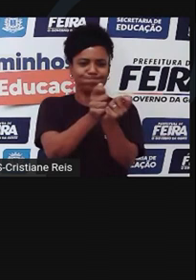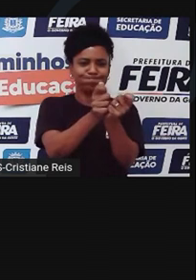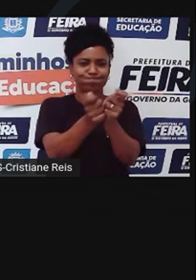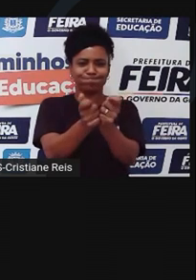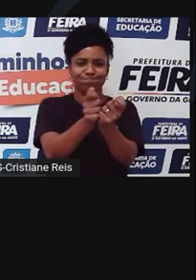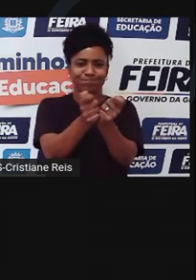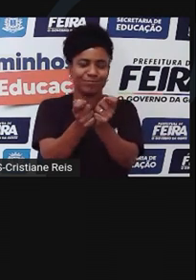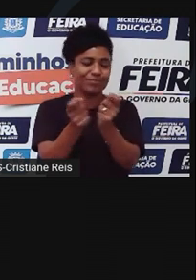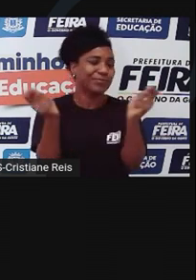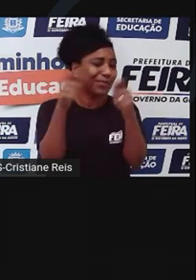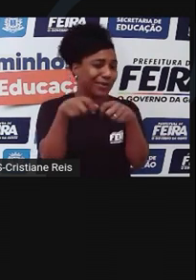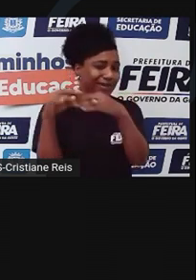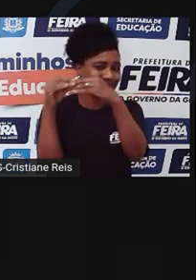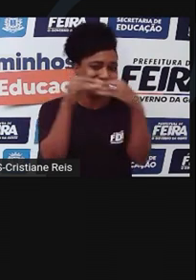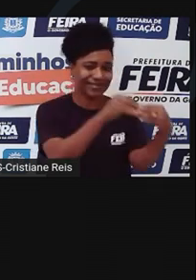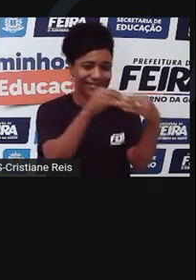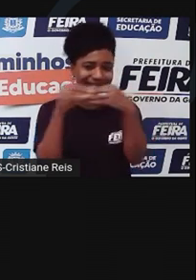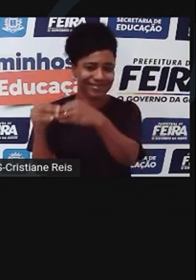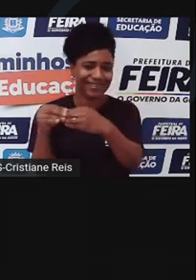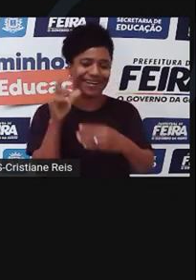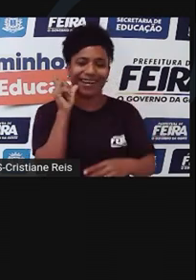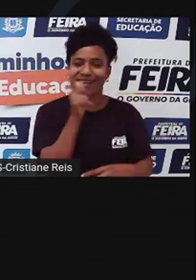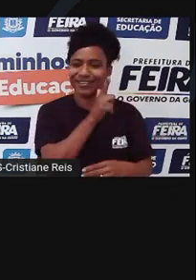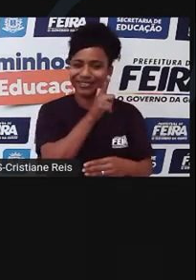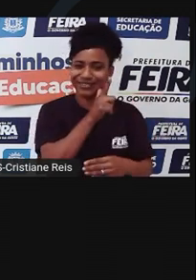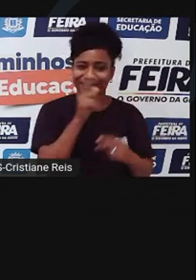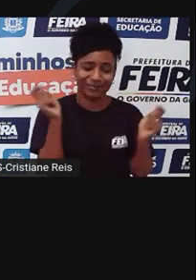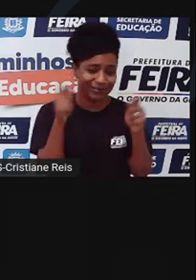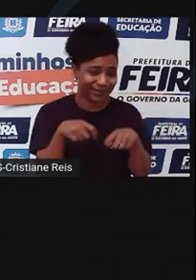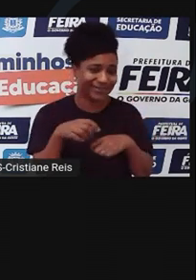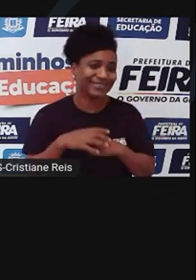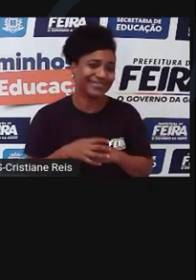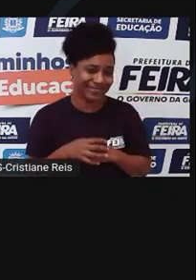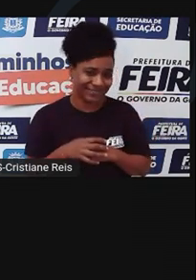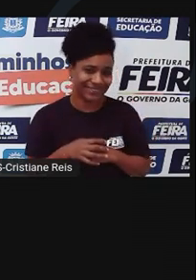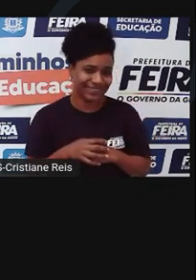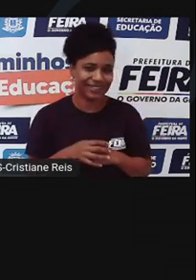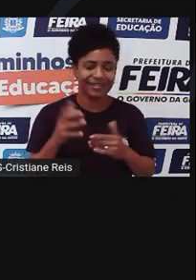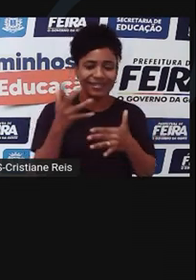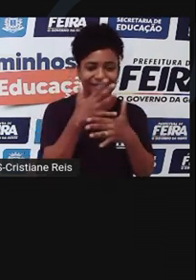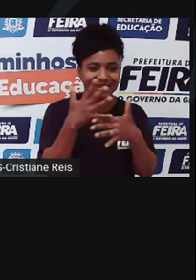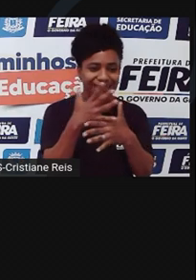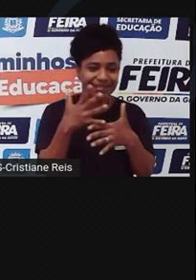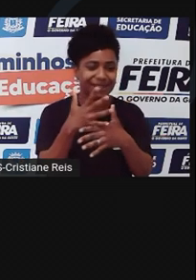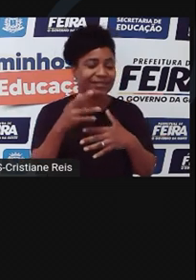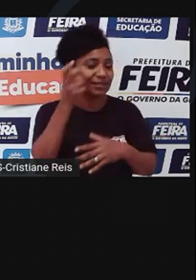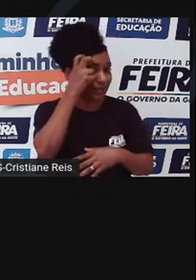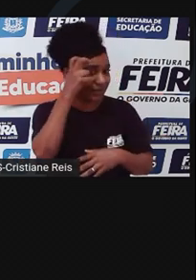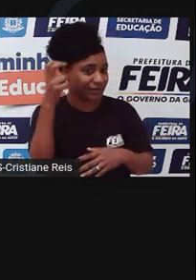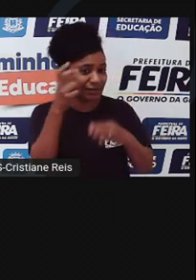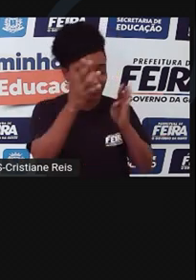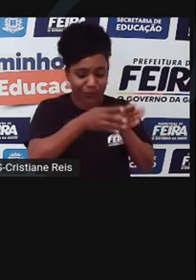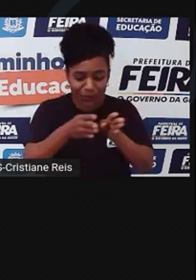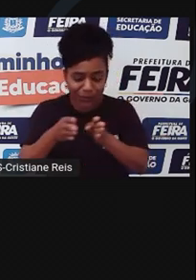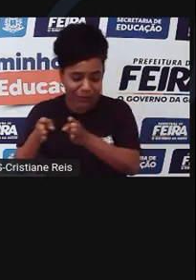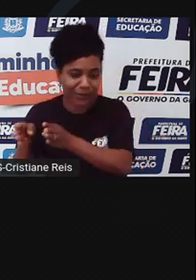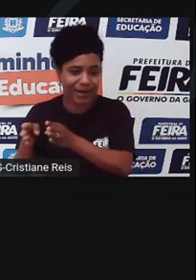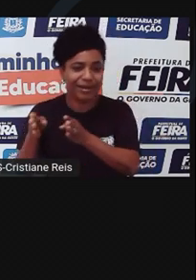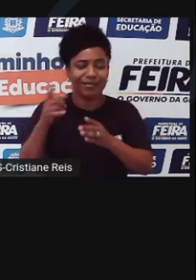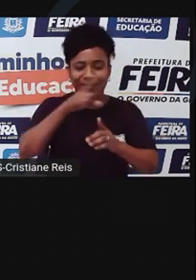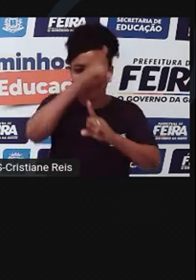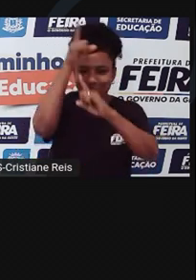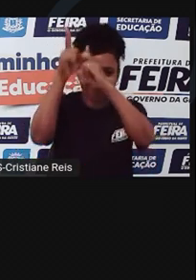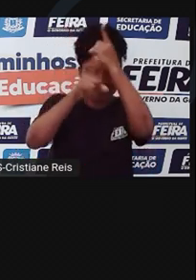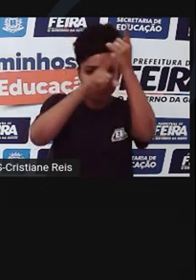que para além das demandas existentes em uma cidade a soluções de cidades inteligentes são muito associadas à a